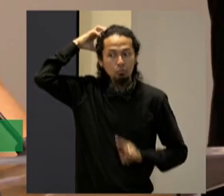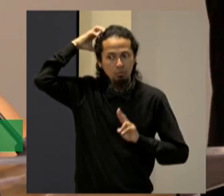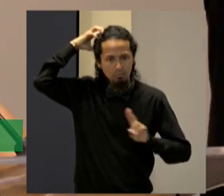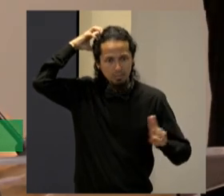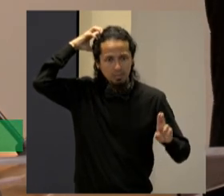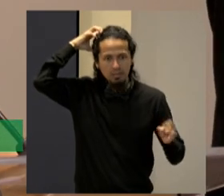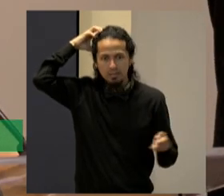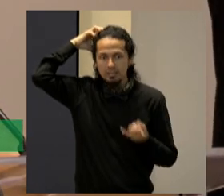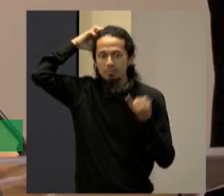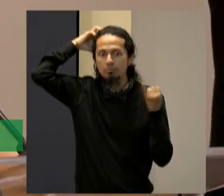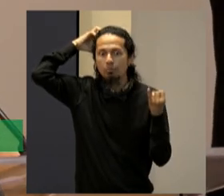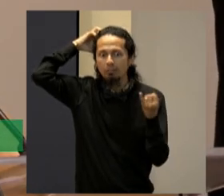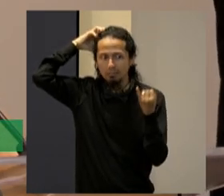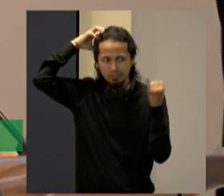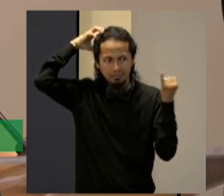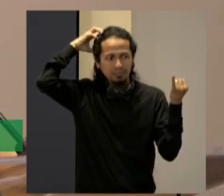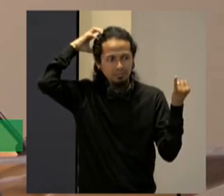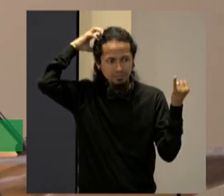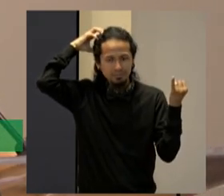E